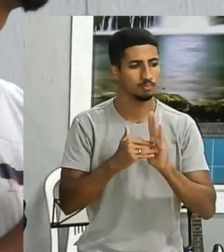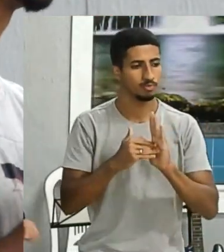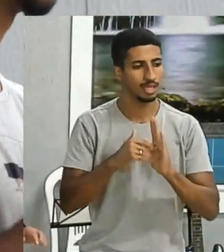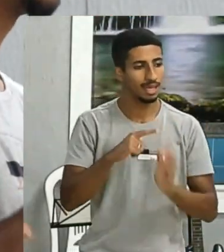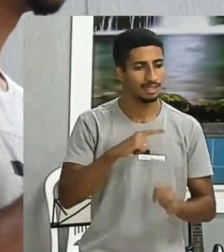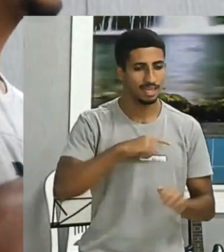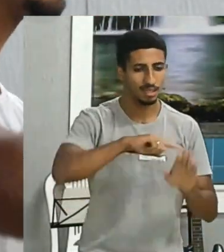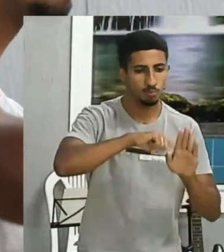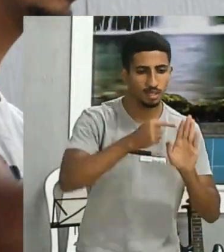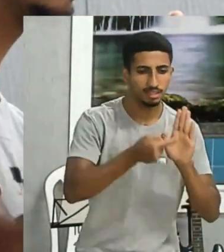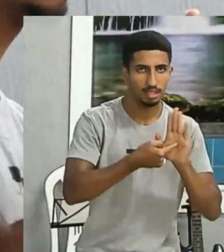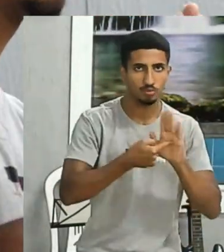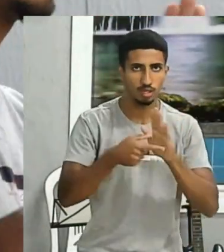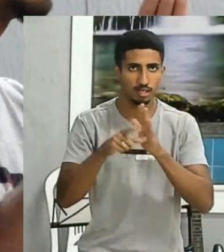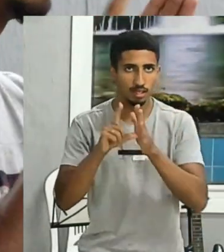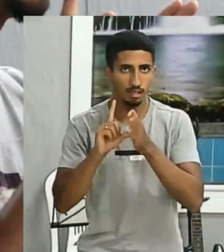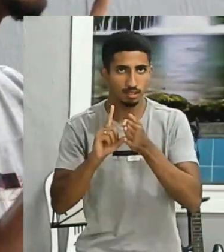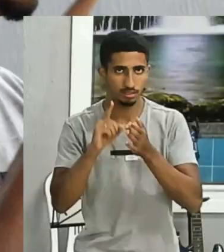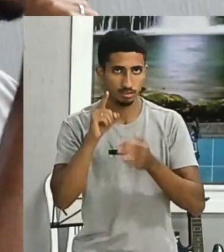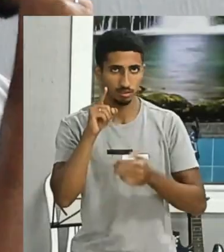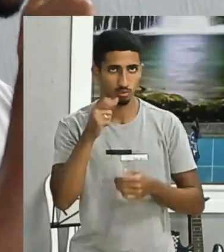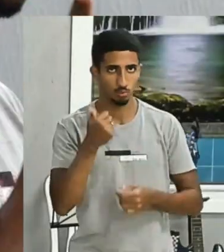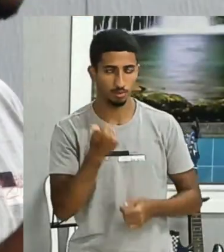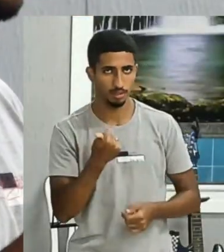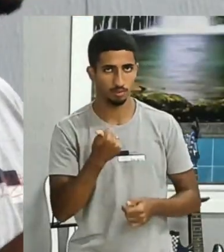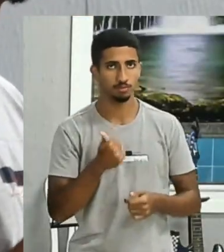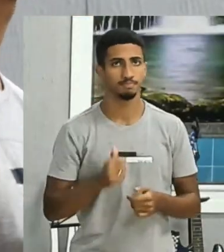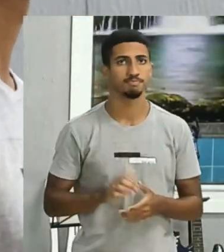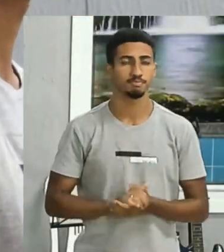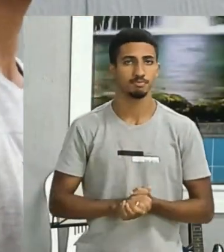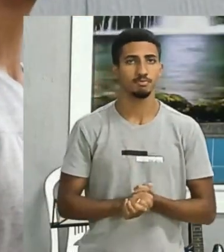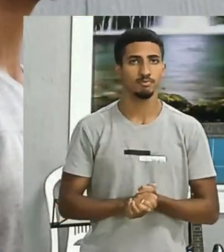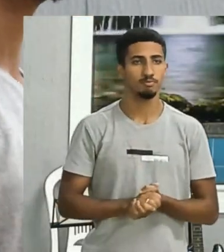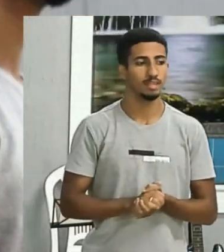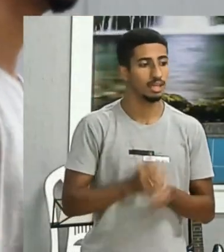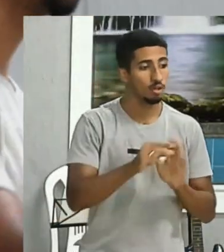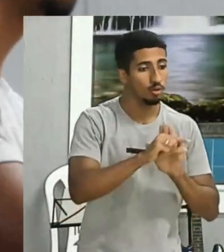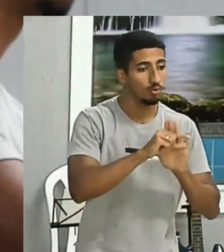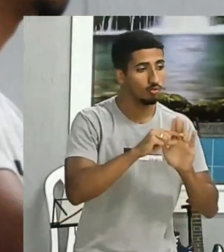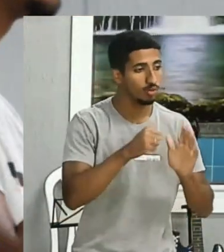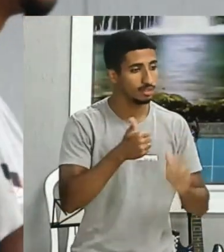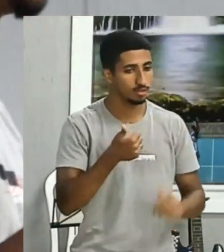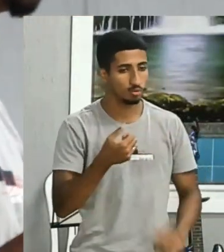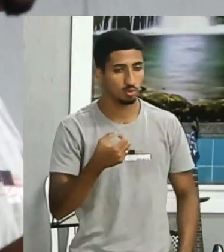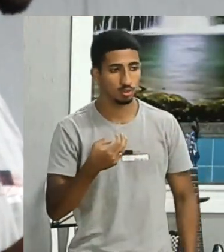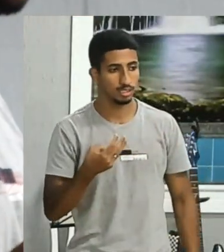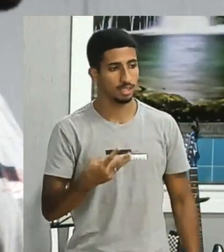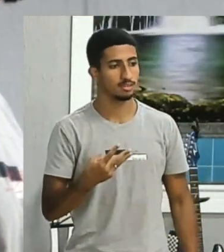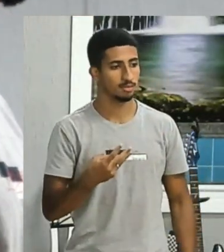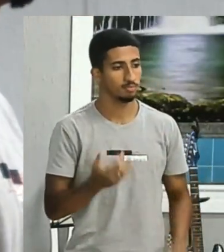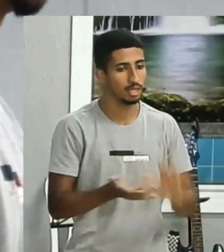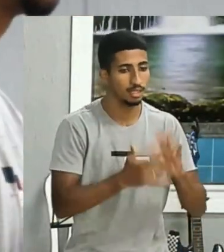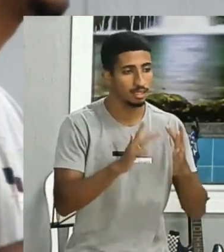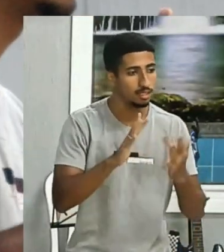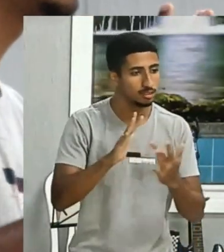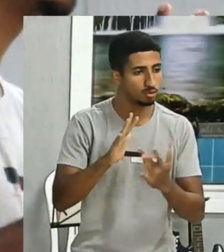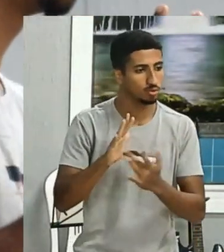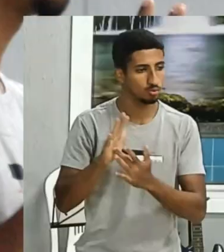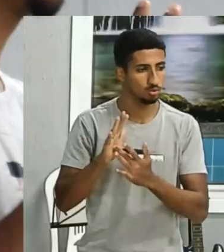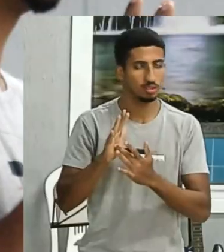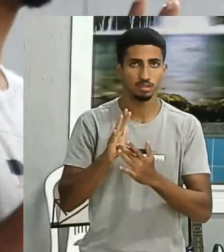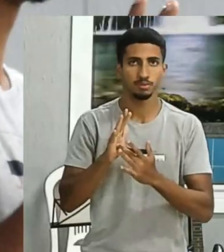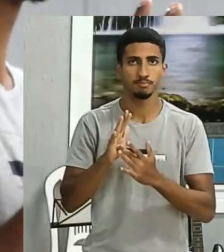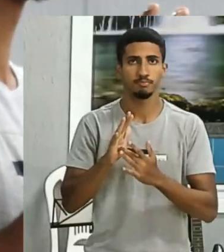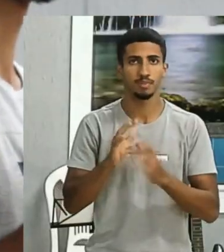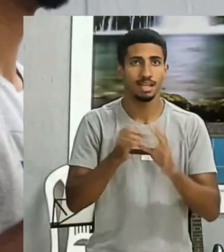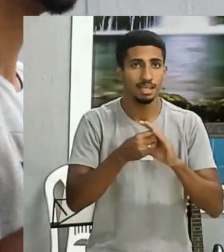como lã e blancos como a neve. No versículo 13, irmãos, Jesus está sendo apresentado com